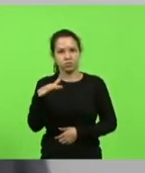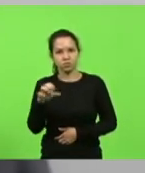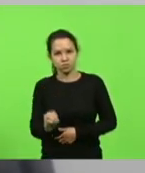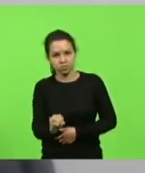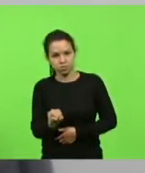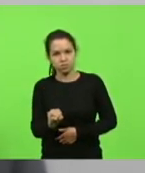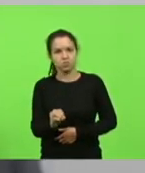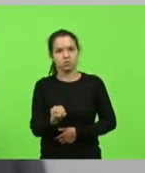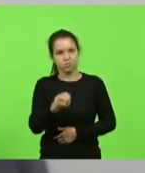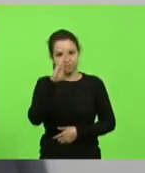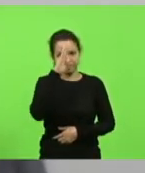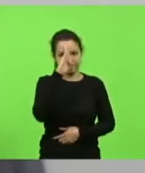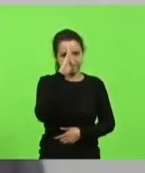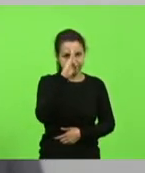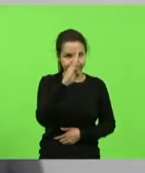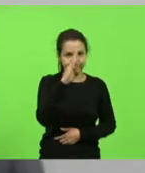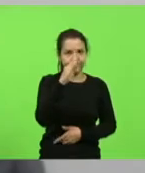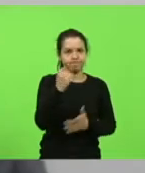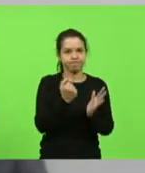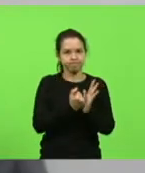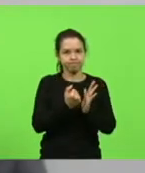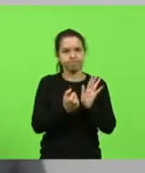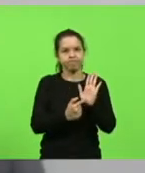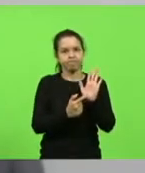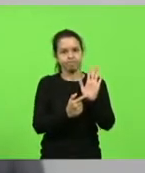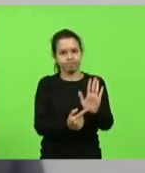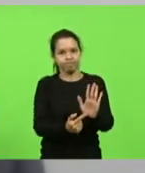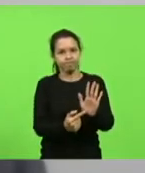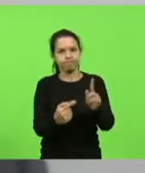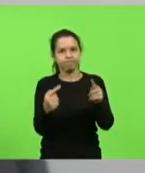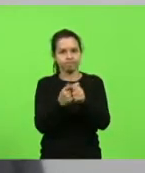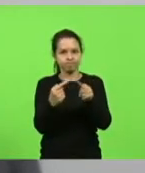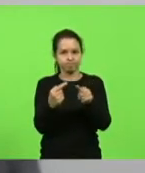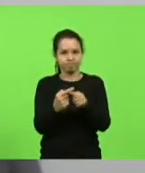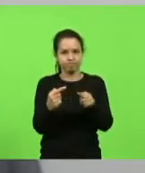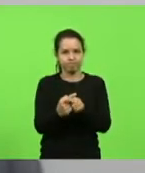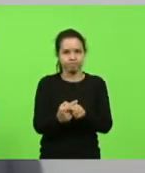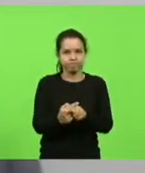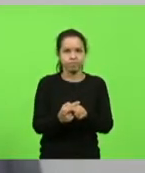tem apresentado lá entraves, inclusive para ir depor,